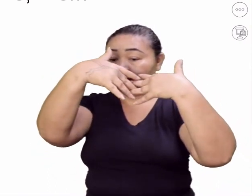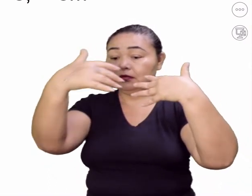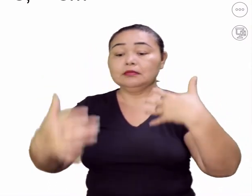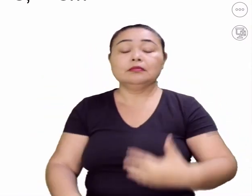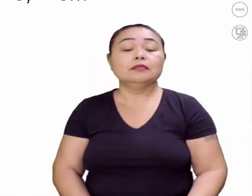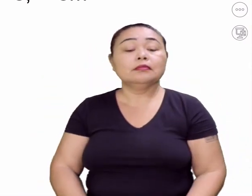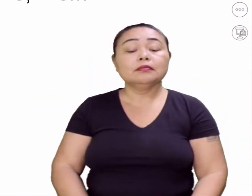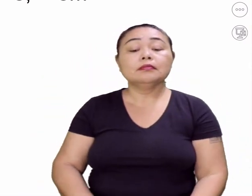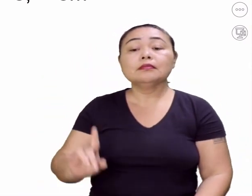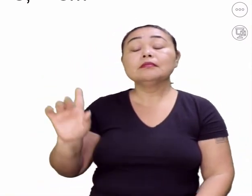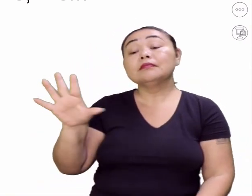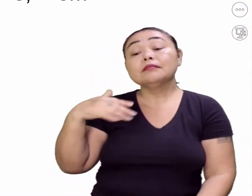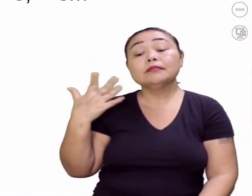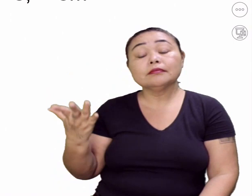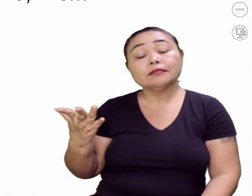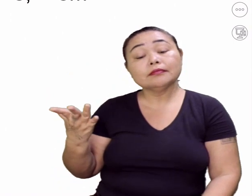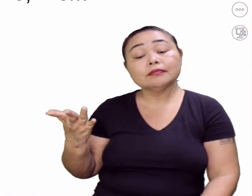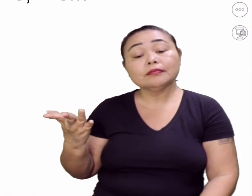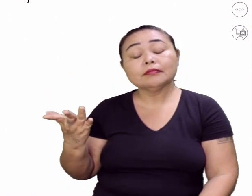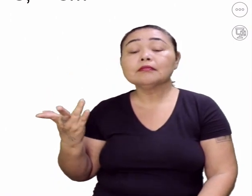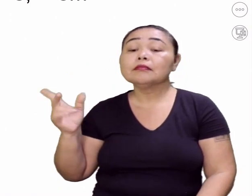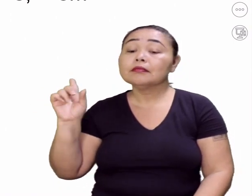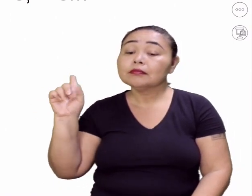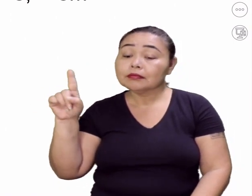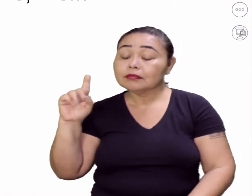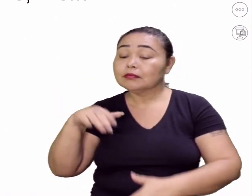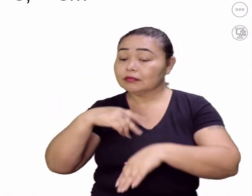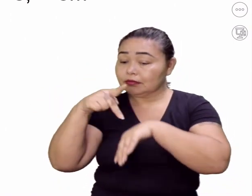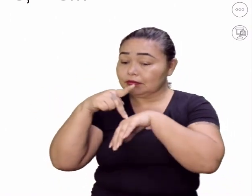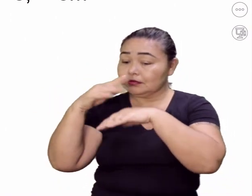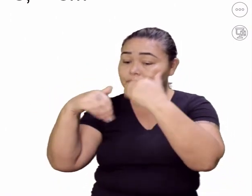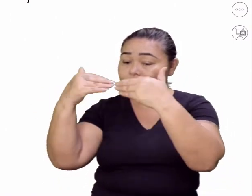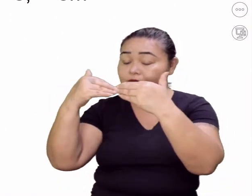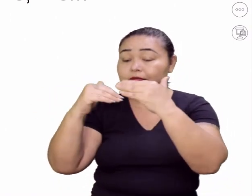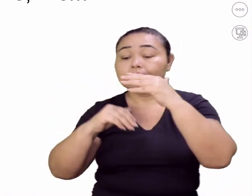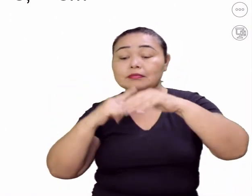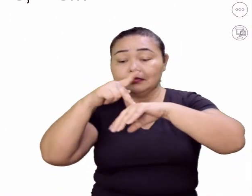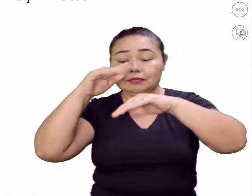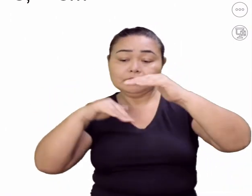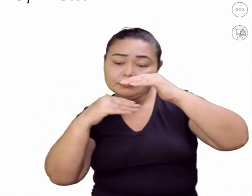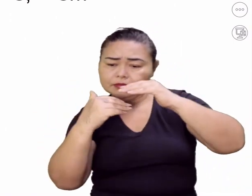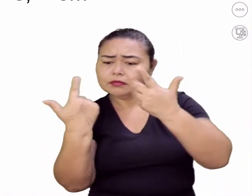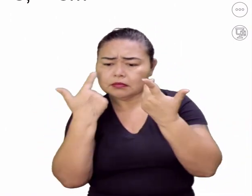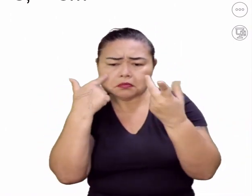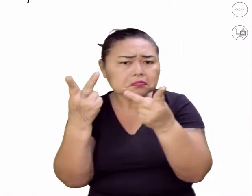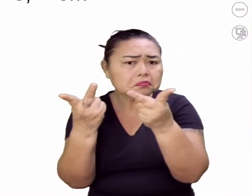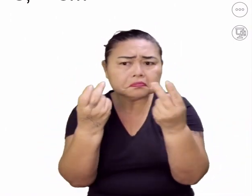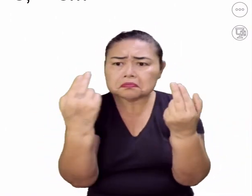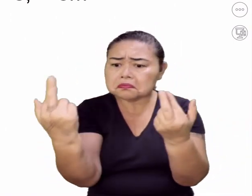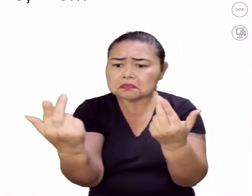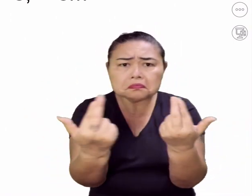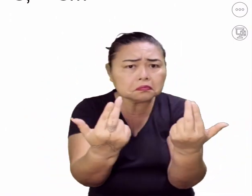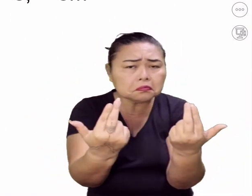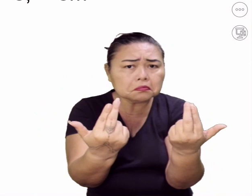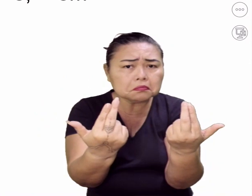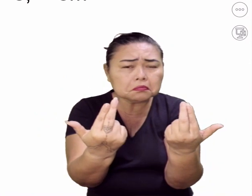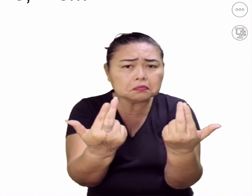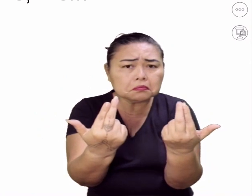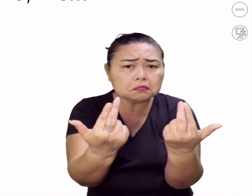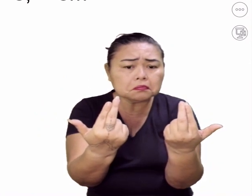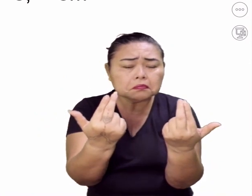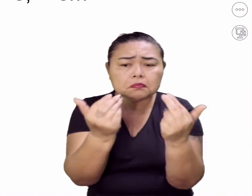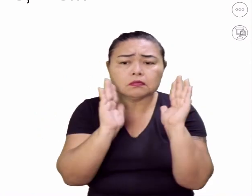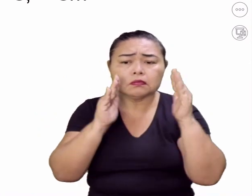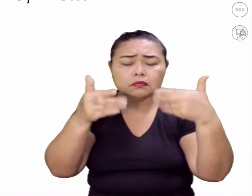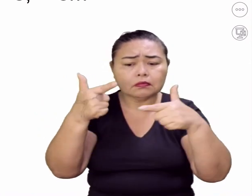estufa. E aí, Rogério? Tu acha que os países desenvolvidos e os subdesenvolvidos têm a mesma percepção a